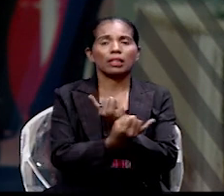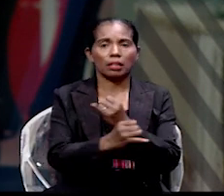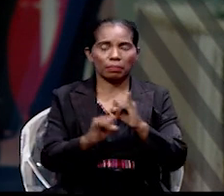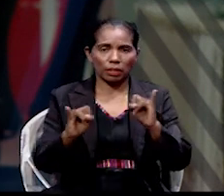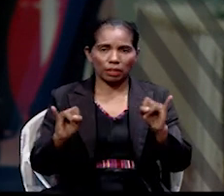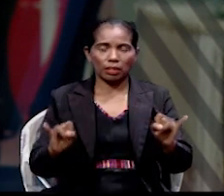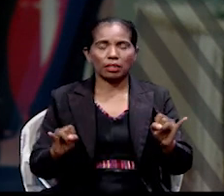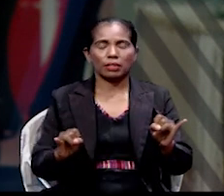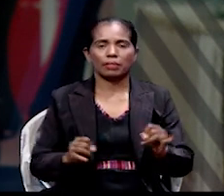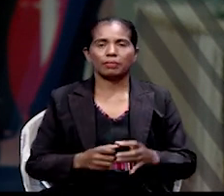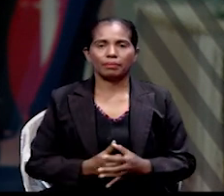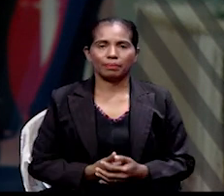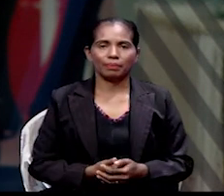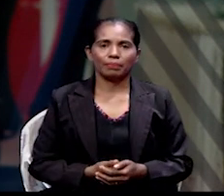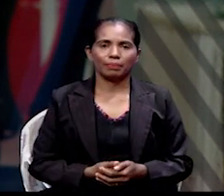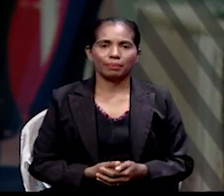libertação nacional.